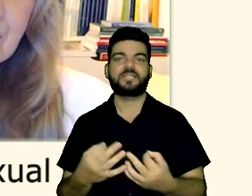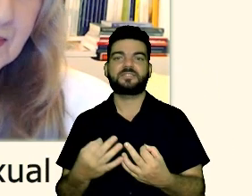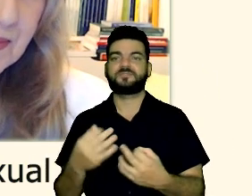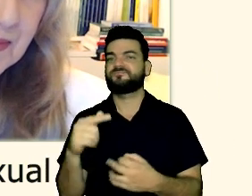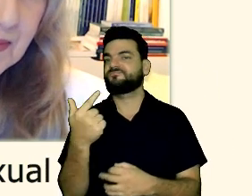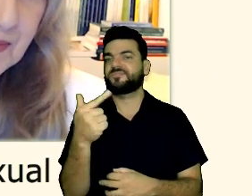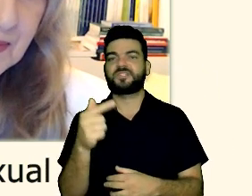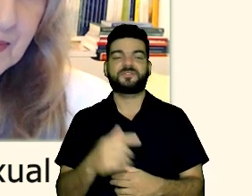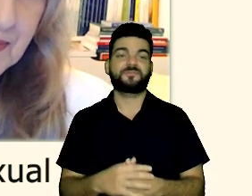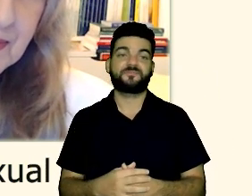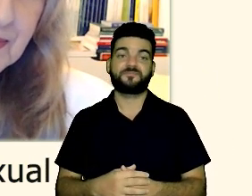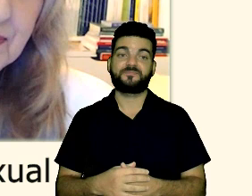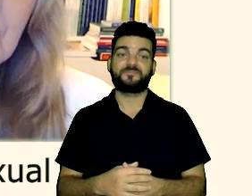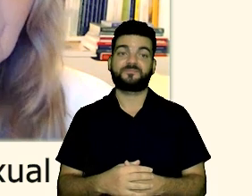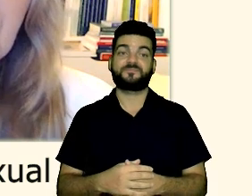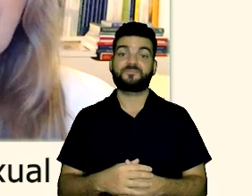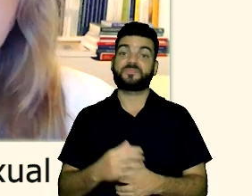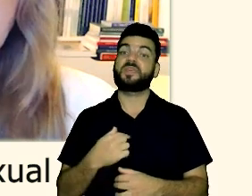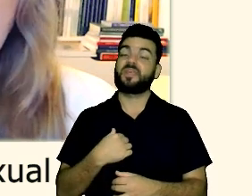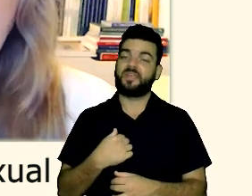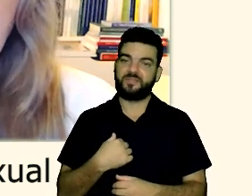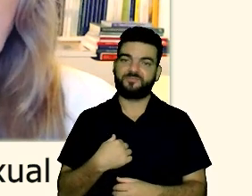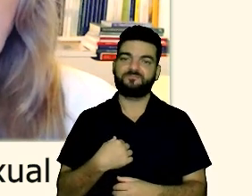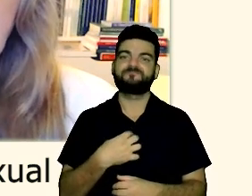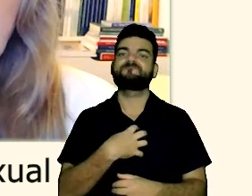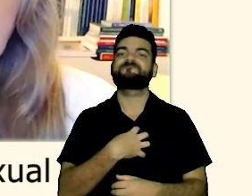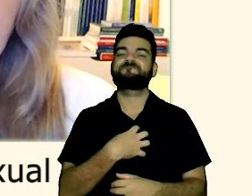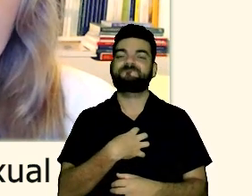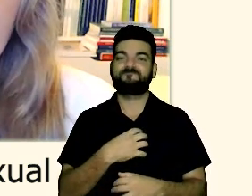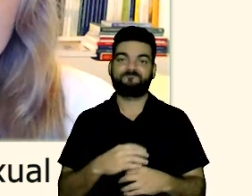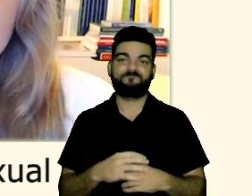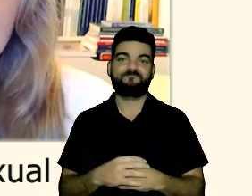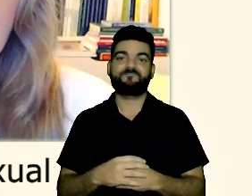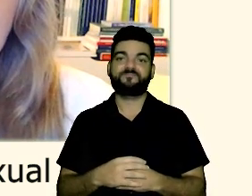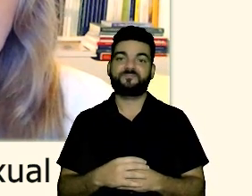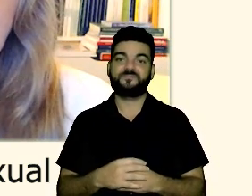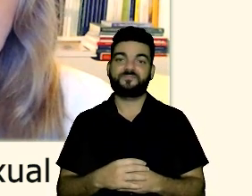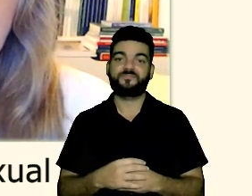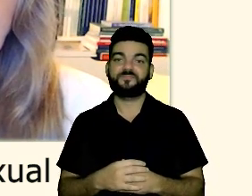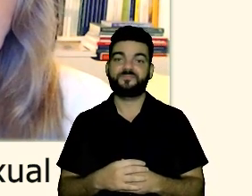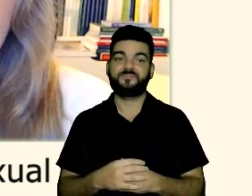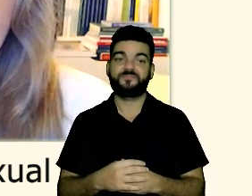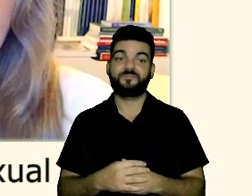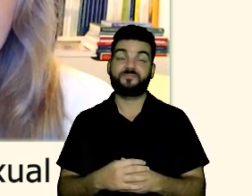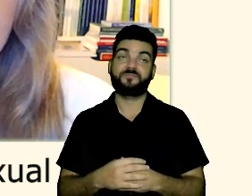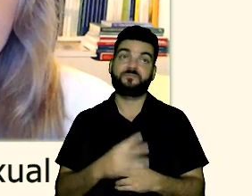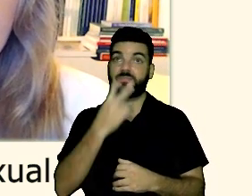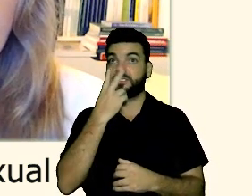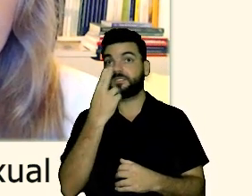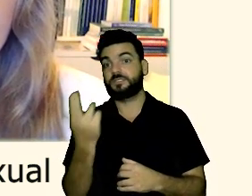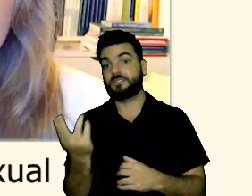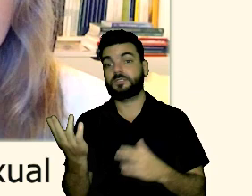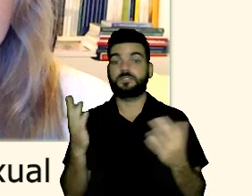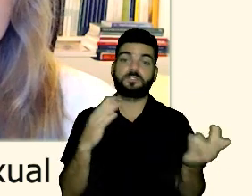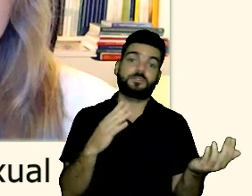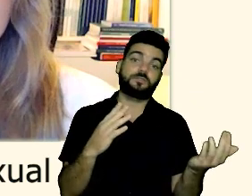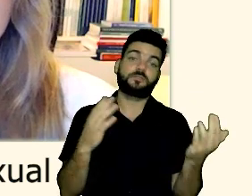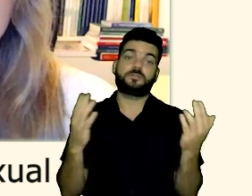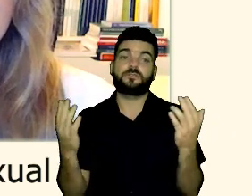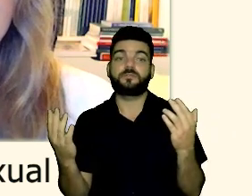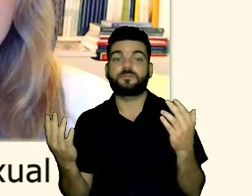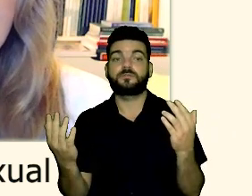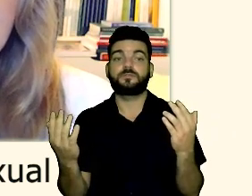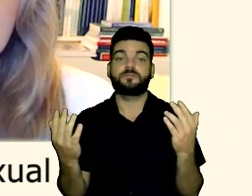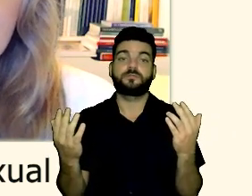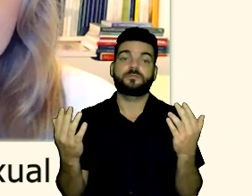aqui se possibilita com um pouco mais de força o que eu chamo de comunicação